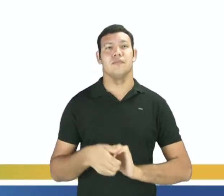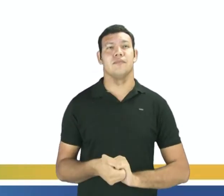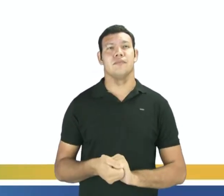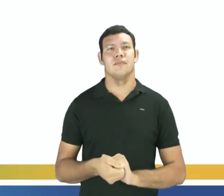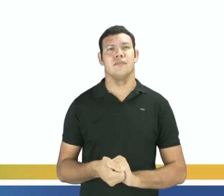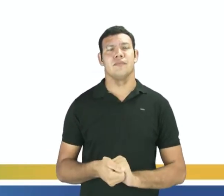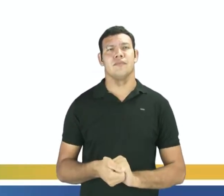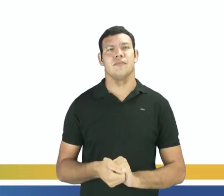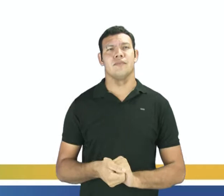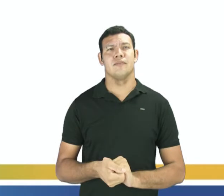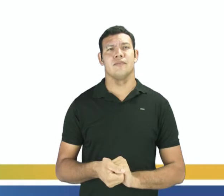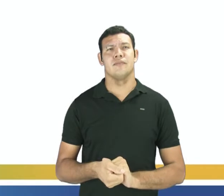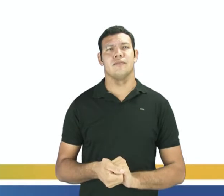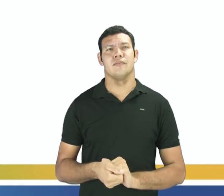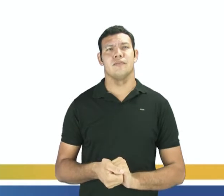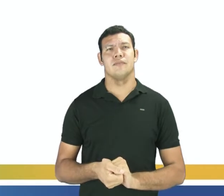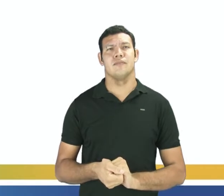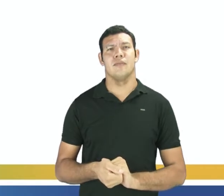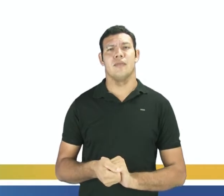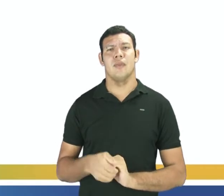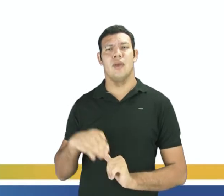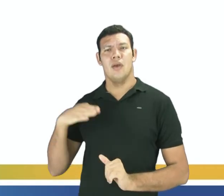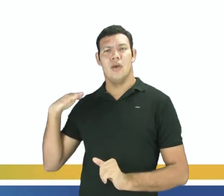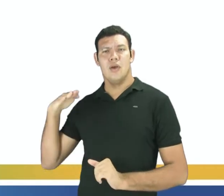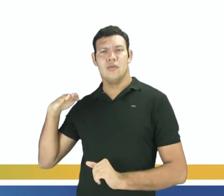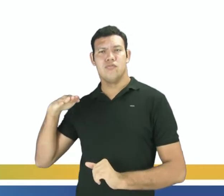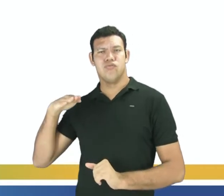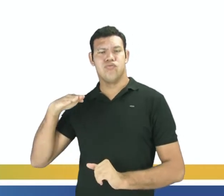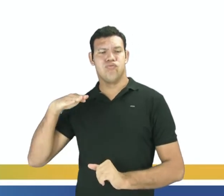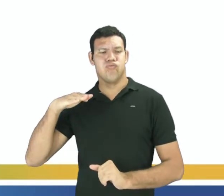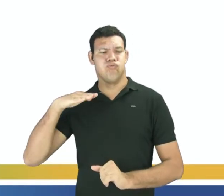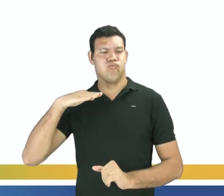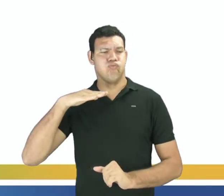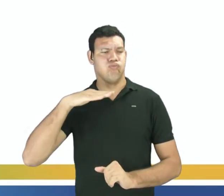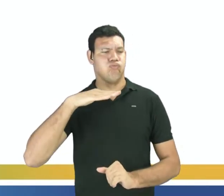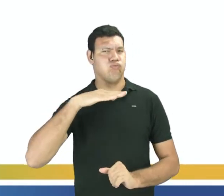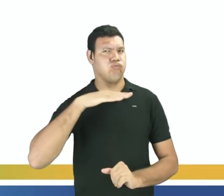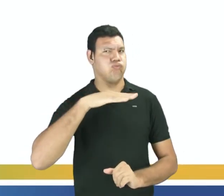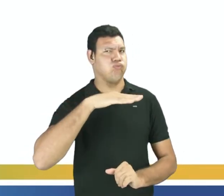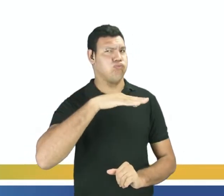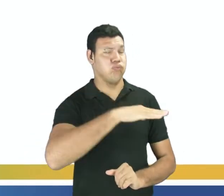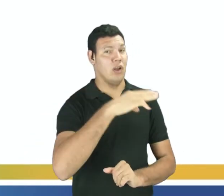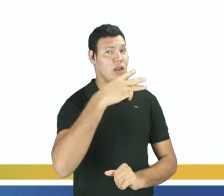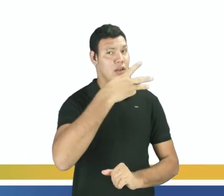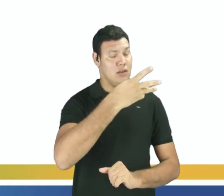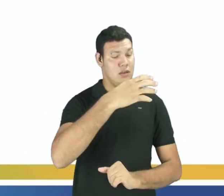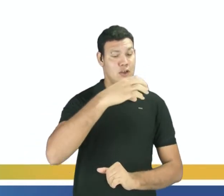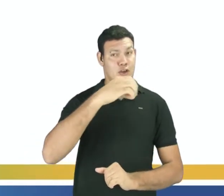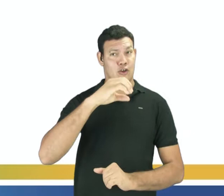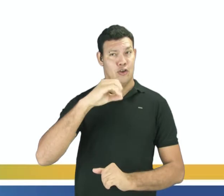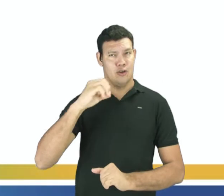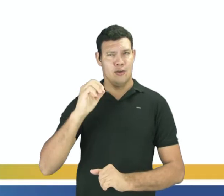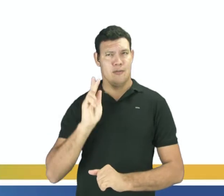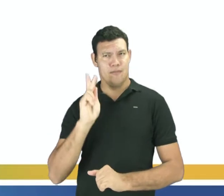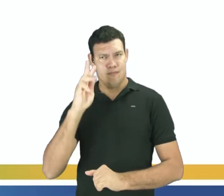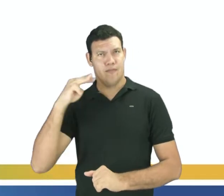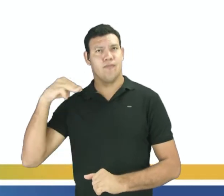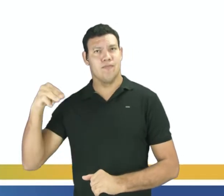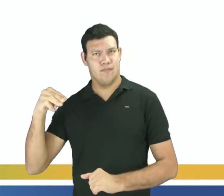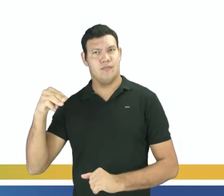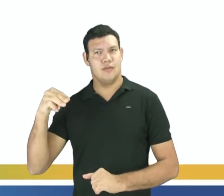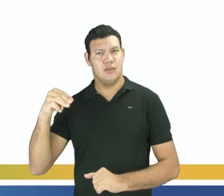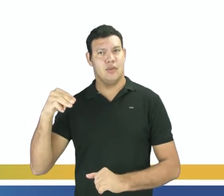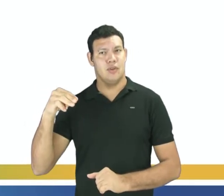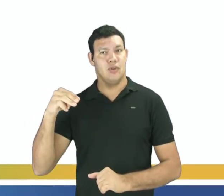Para percorrer 300 quilômetros, um carro gastou 30 litros de combustível. Então, olha